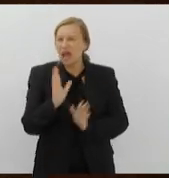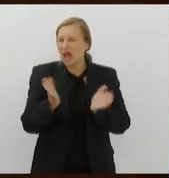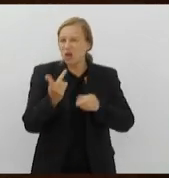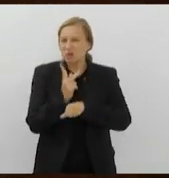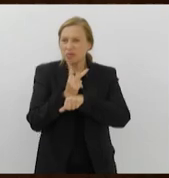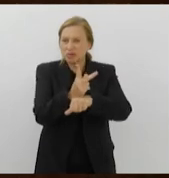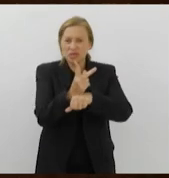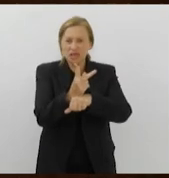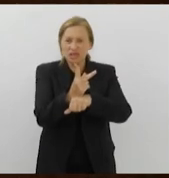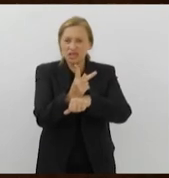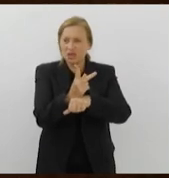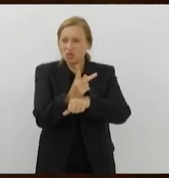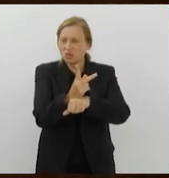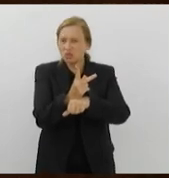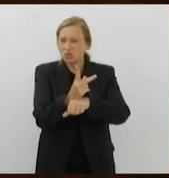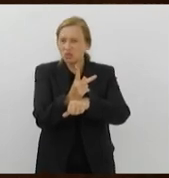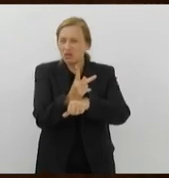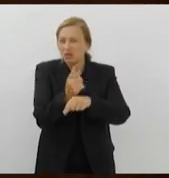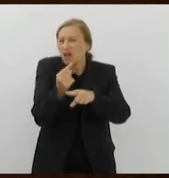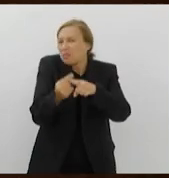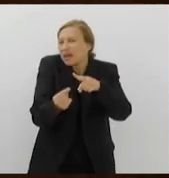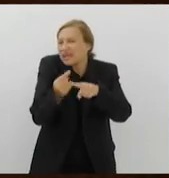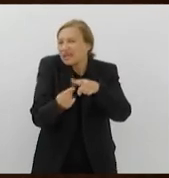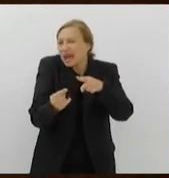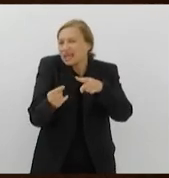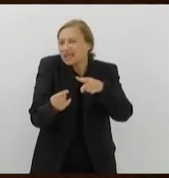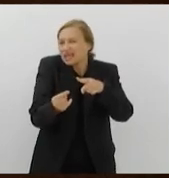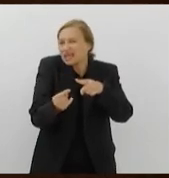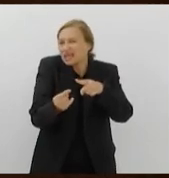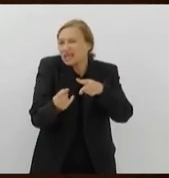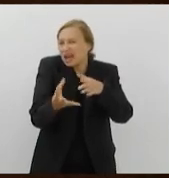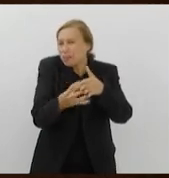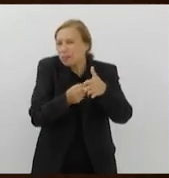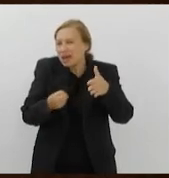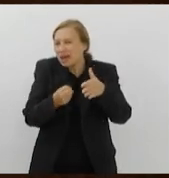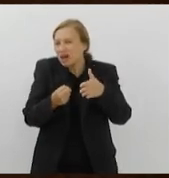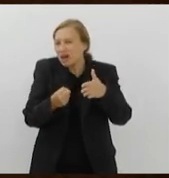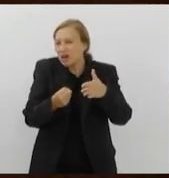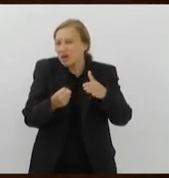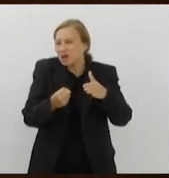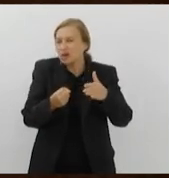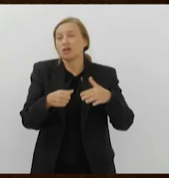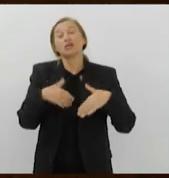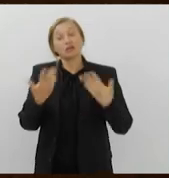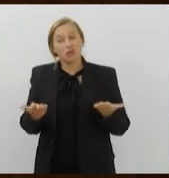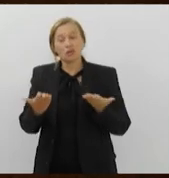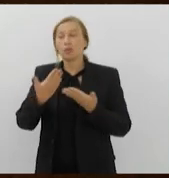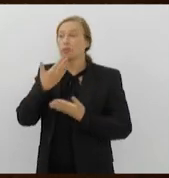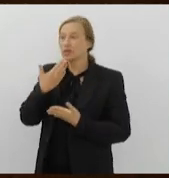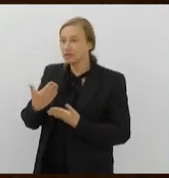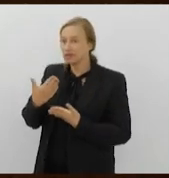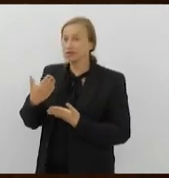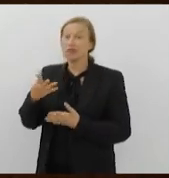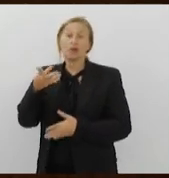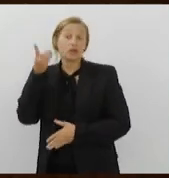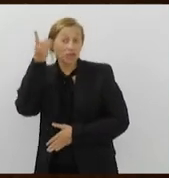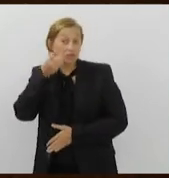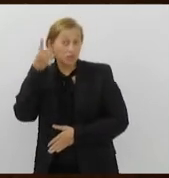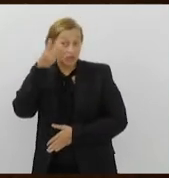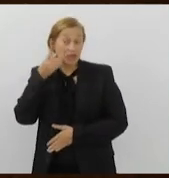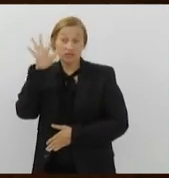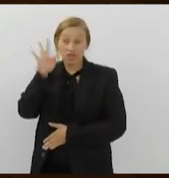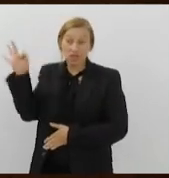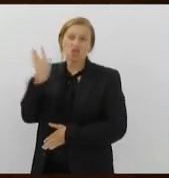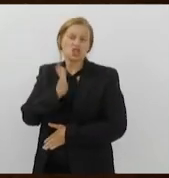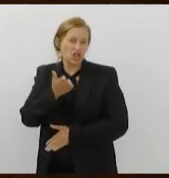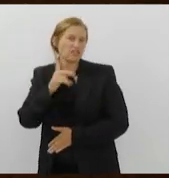premiação por completo. Vai levar metade da premiação. Então fica aqui um apelo aos parlamentares federais, se eu não me engano, já existe